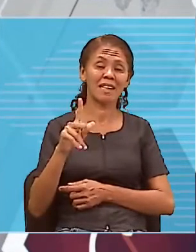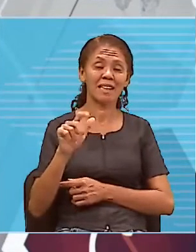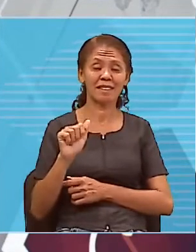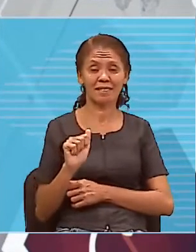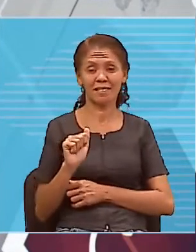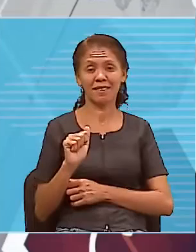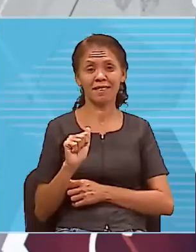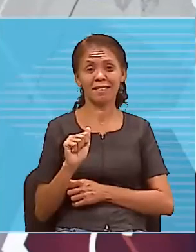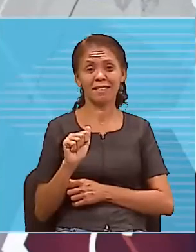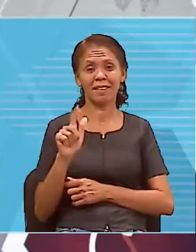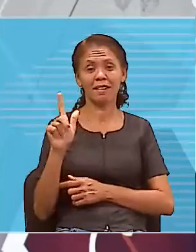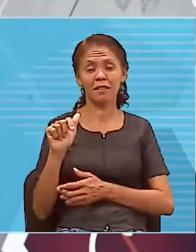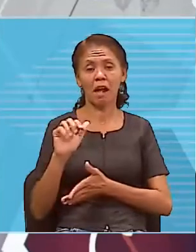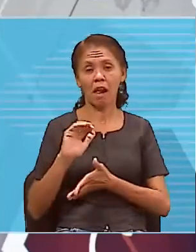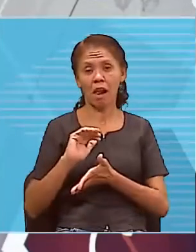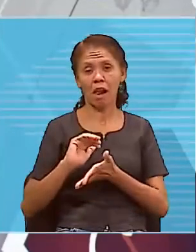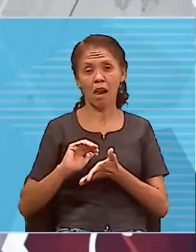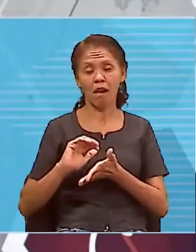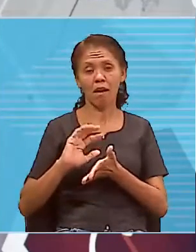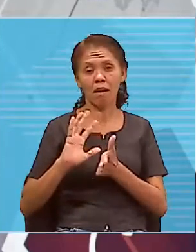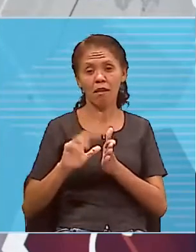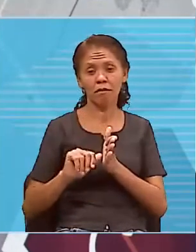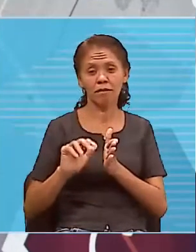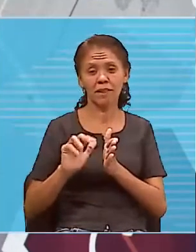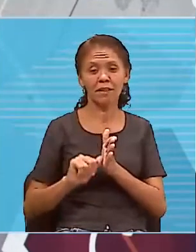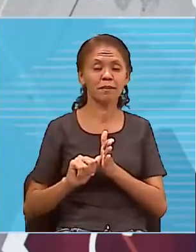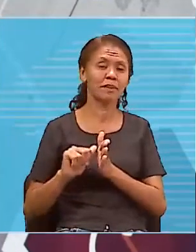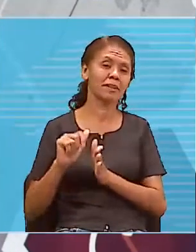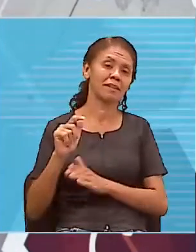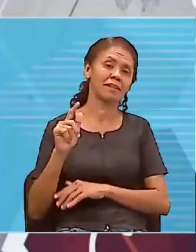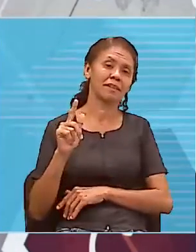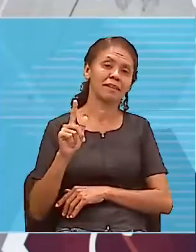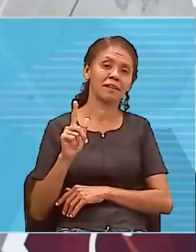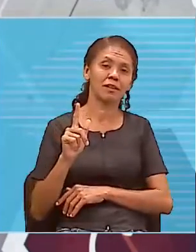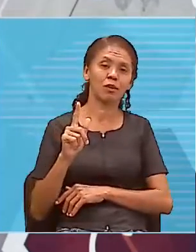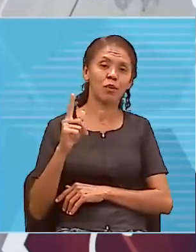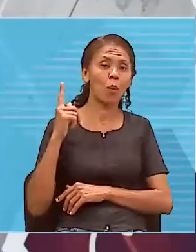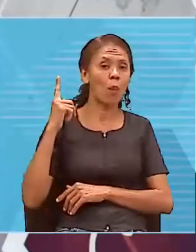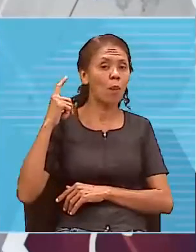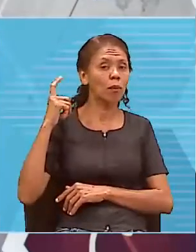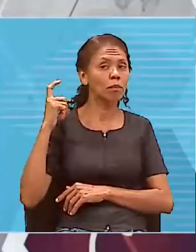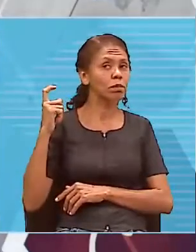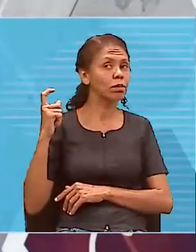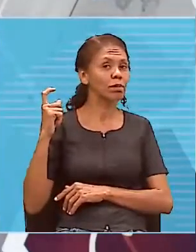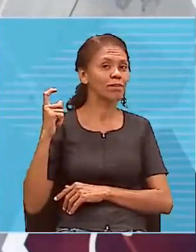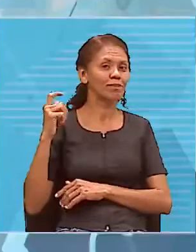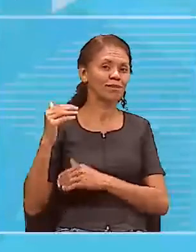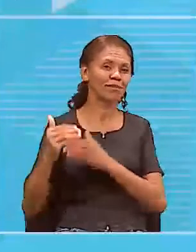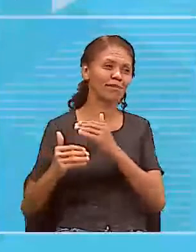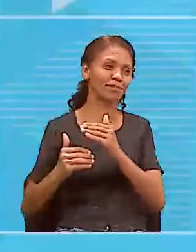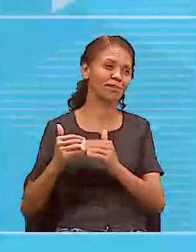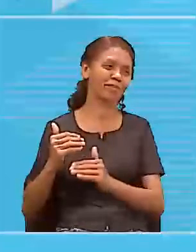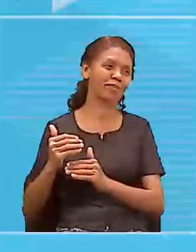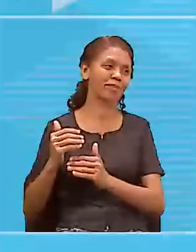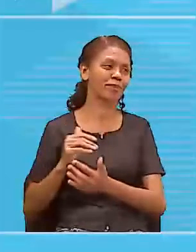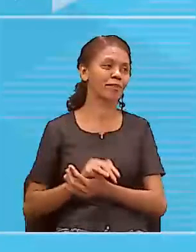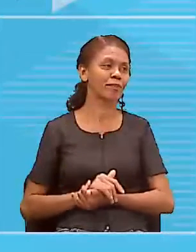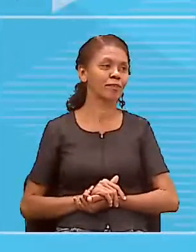ela está roubando a frequência dessa que você está ouvindo Tá bom